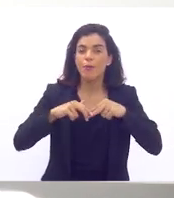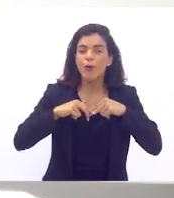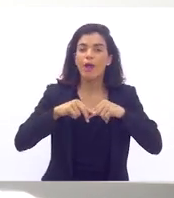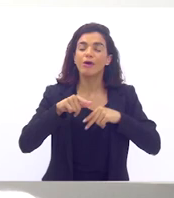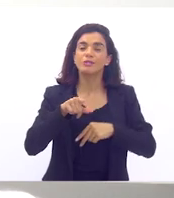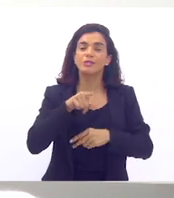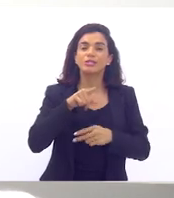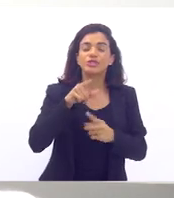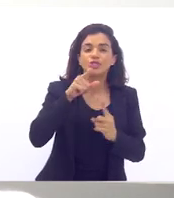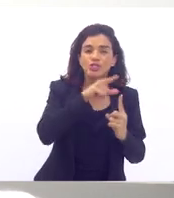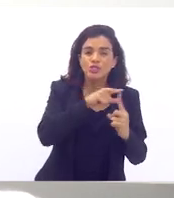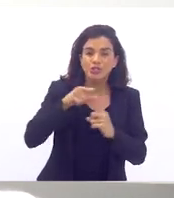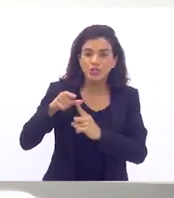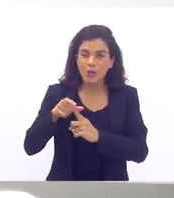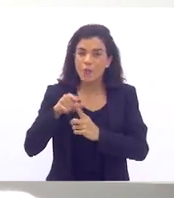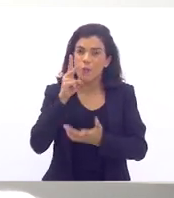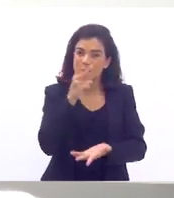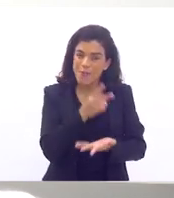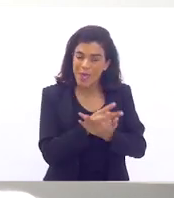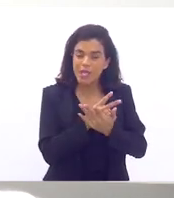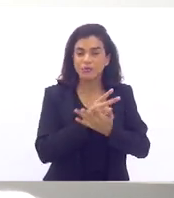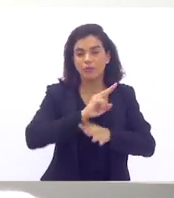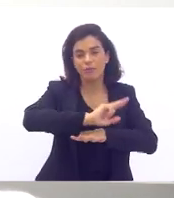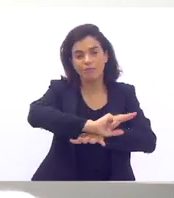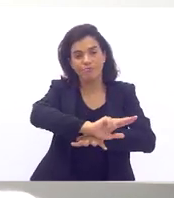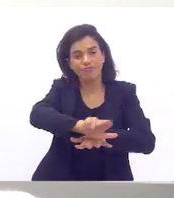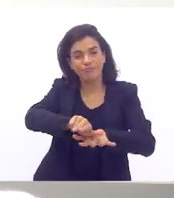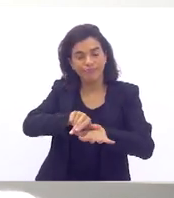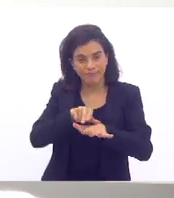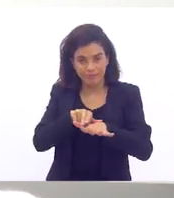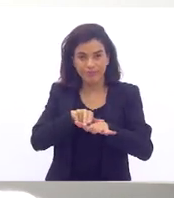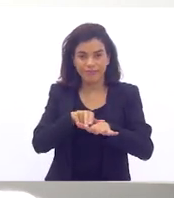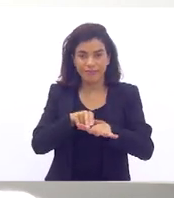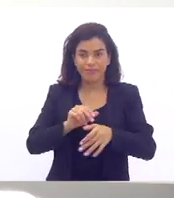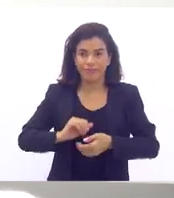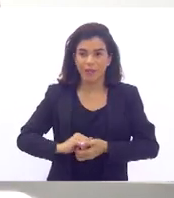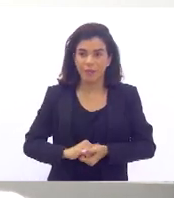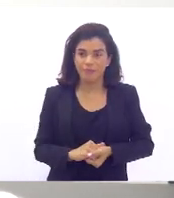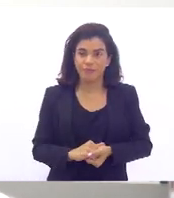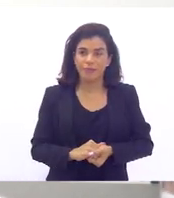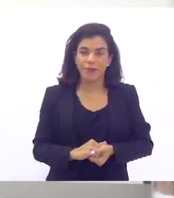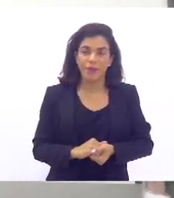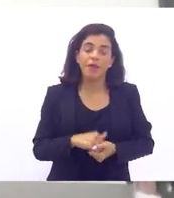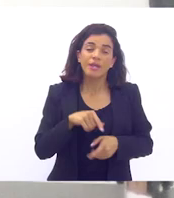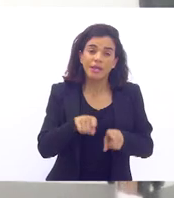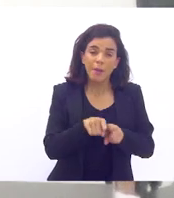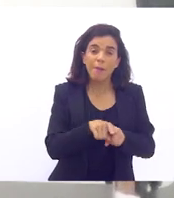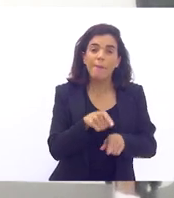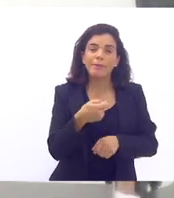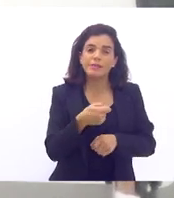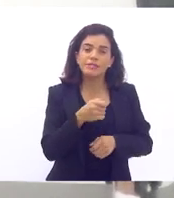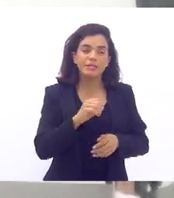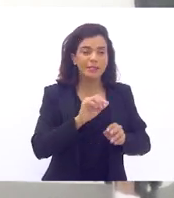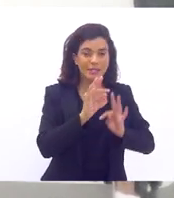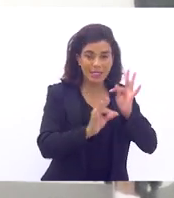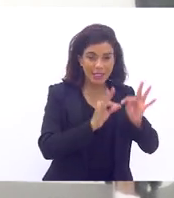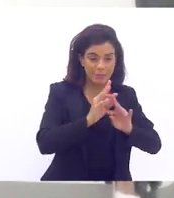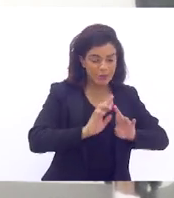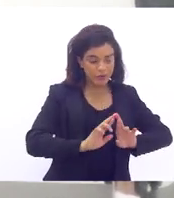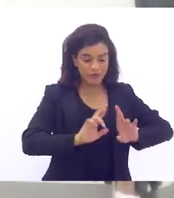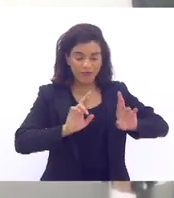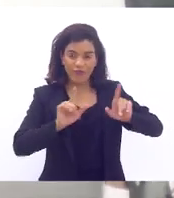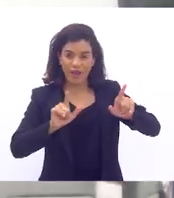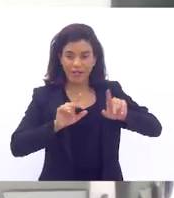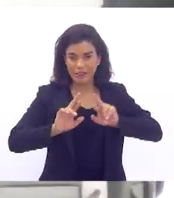da doença que traz consequências no próprio tratamento tá é